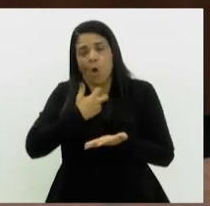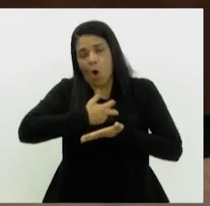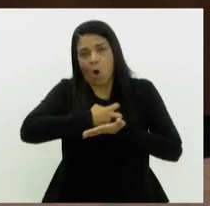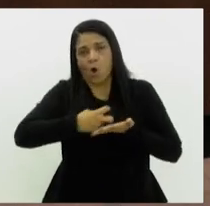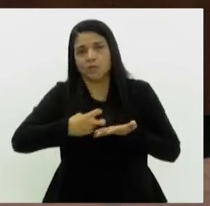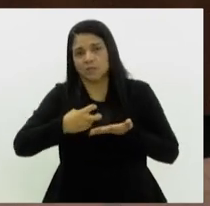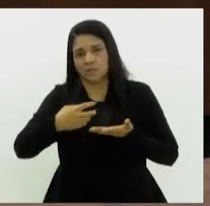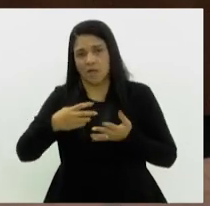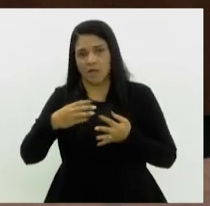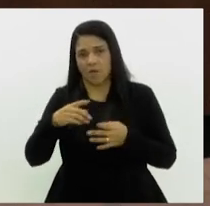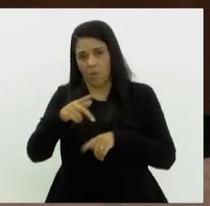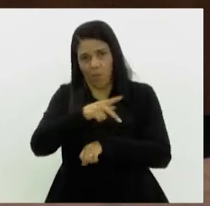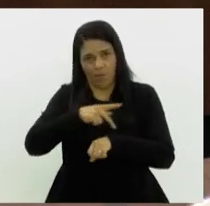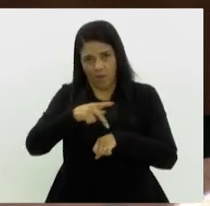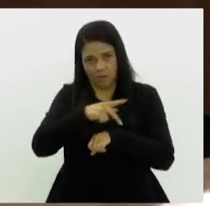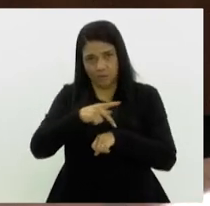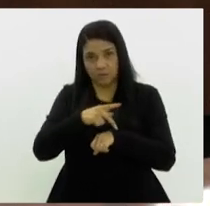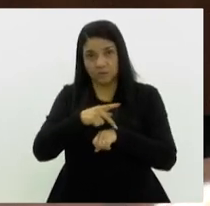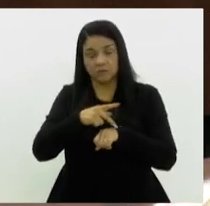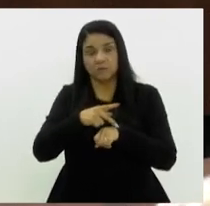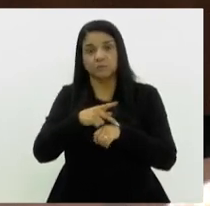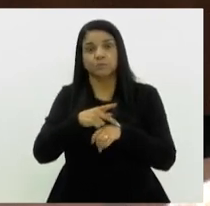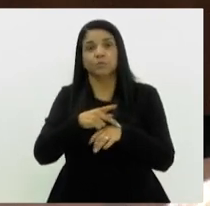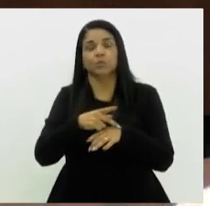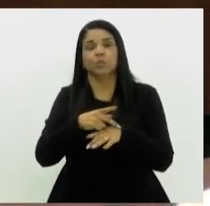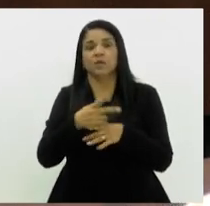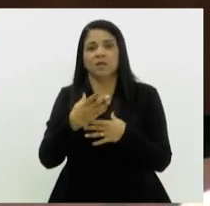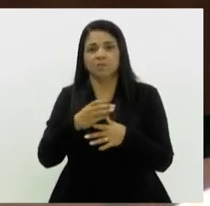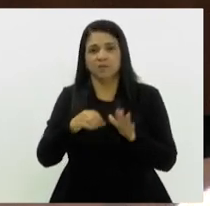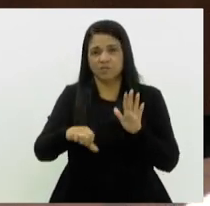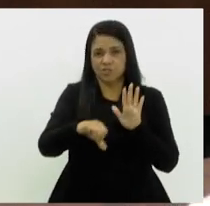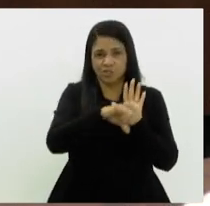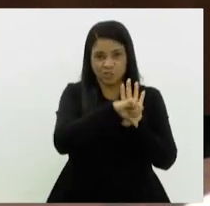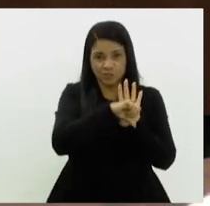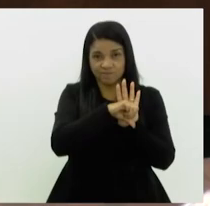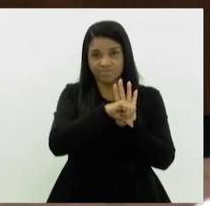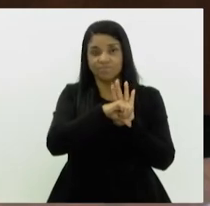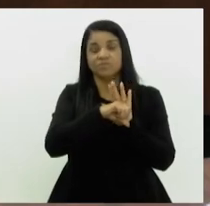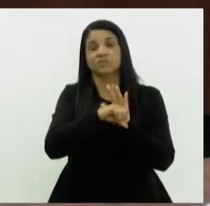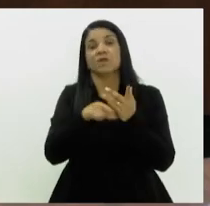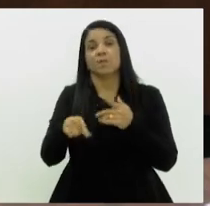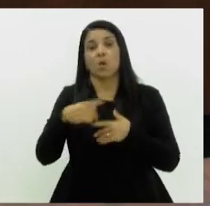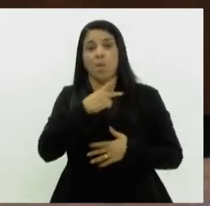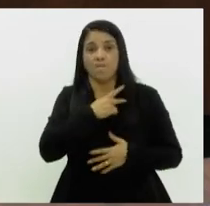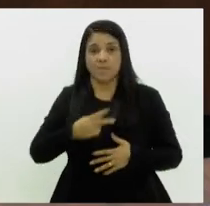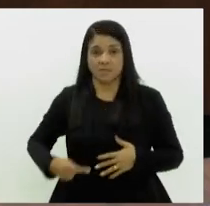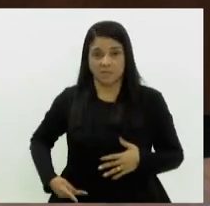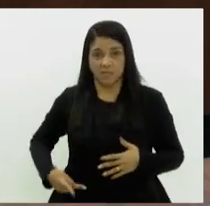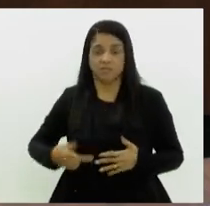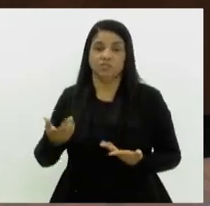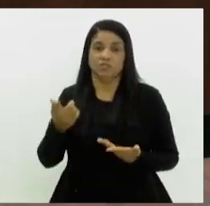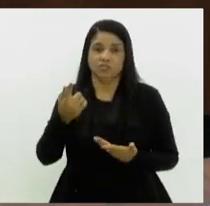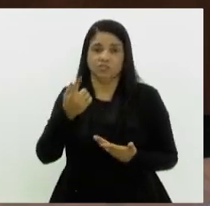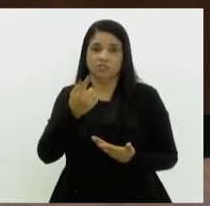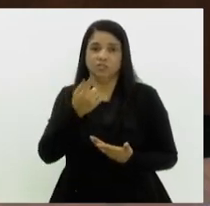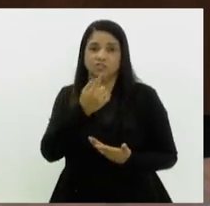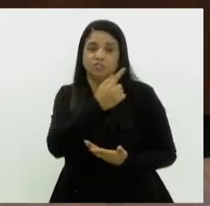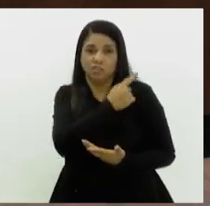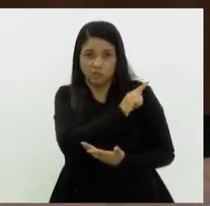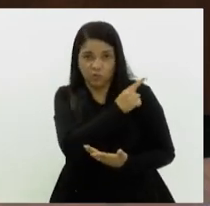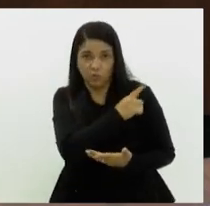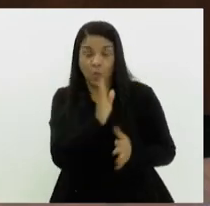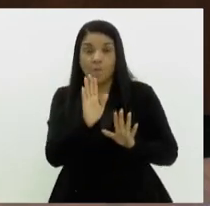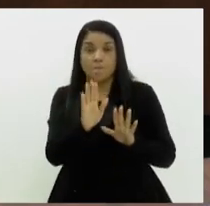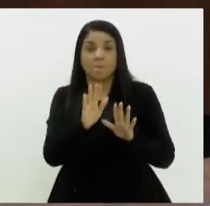inteiro por crimes cometidos pelo seu gestor, mas que, nesse momento, sim, por apoio humanitário, nós